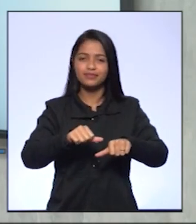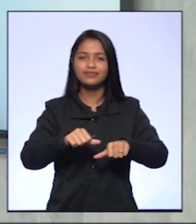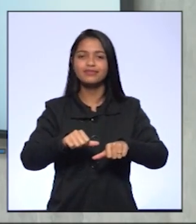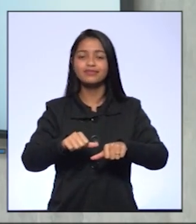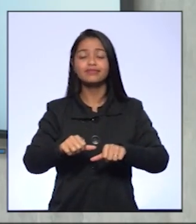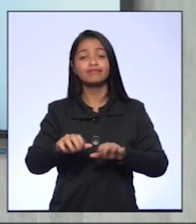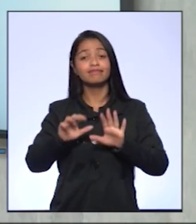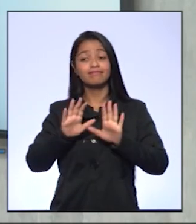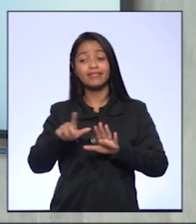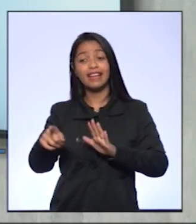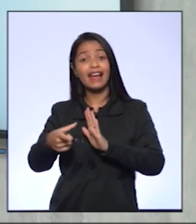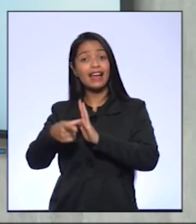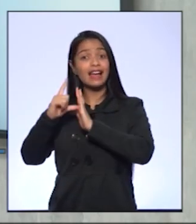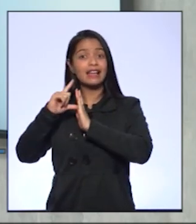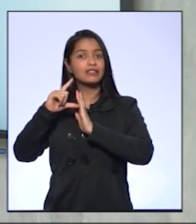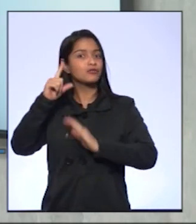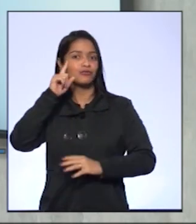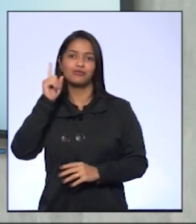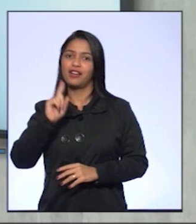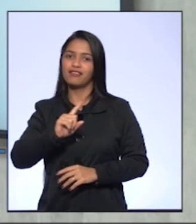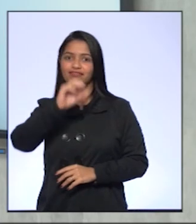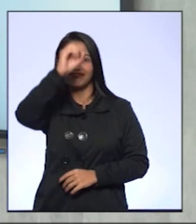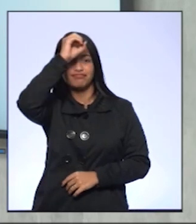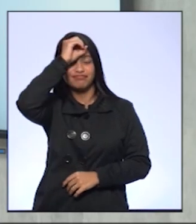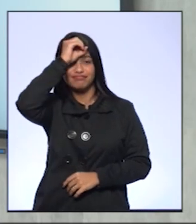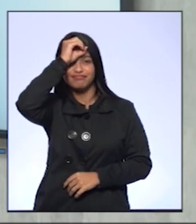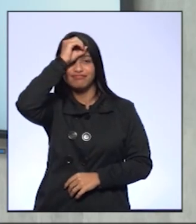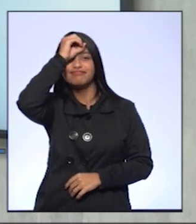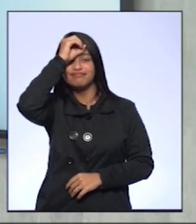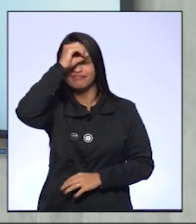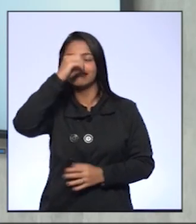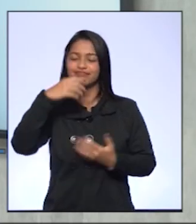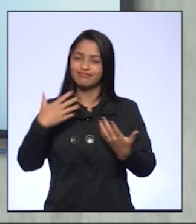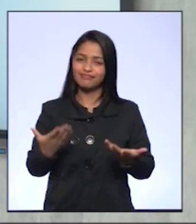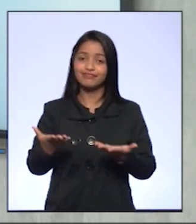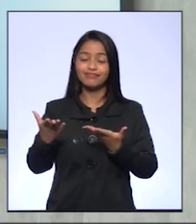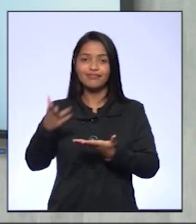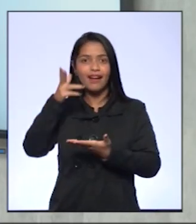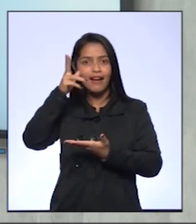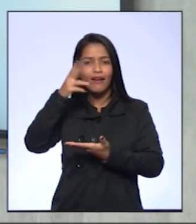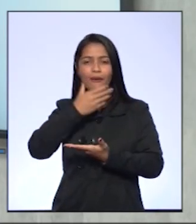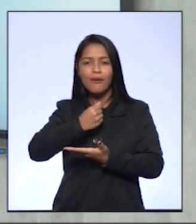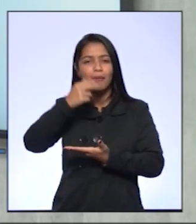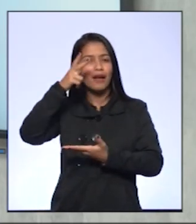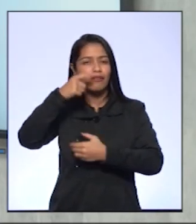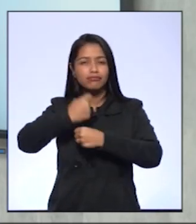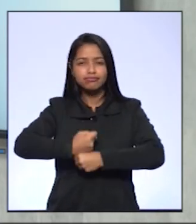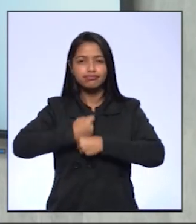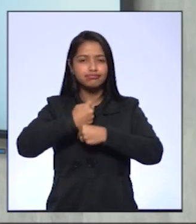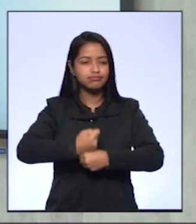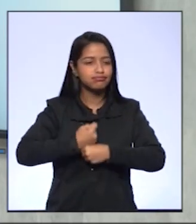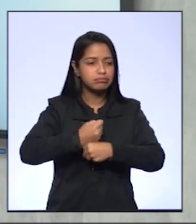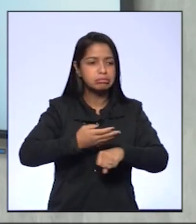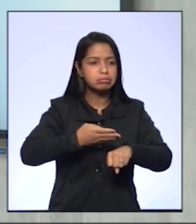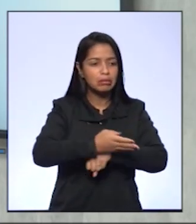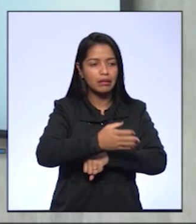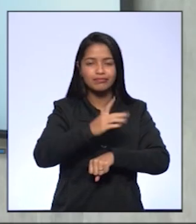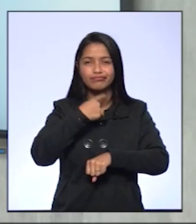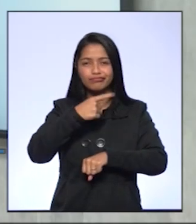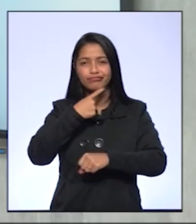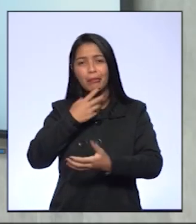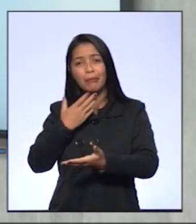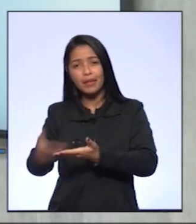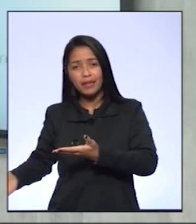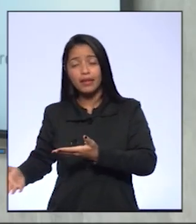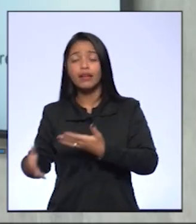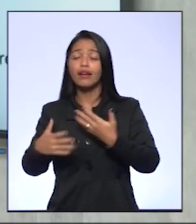de coisa que eles não imaginavam que ia acontecer. As consequências das cruzadas, elas geraram um mundo novo na Europa.